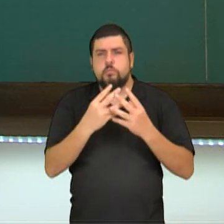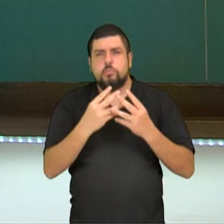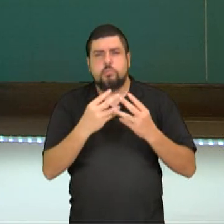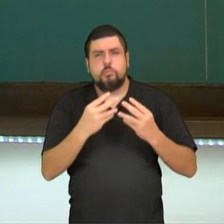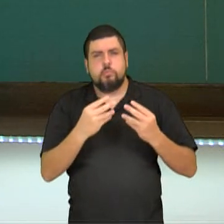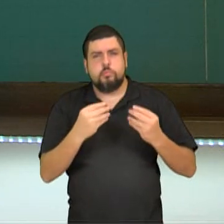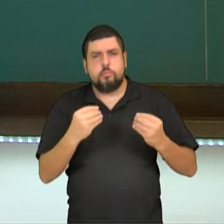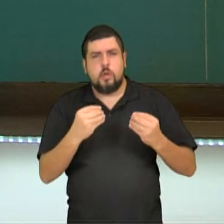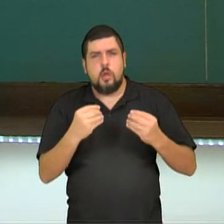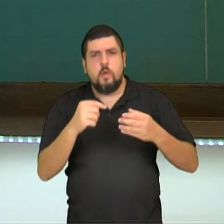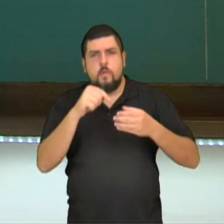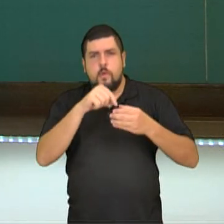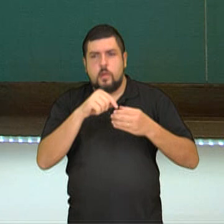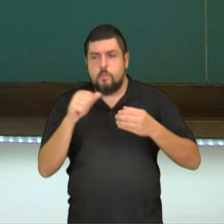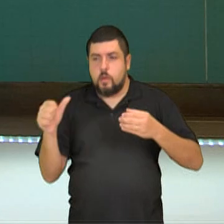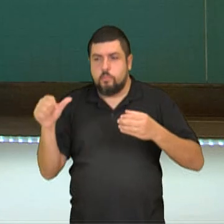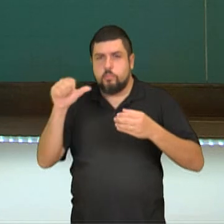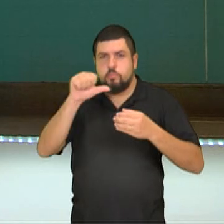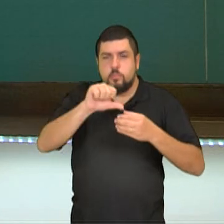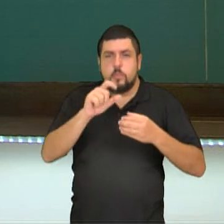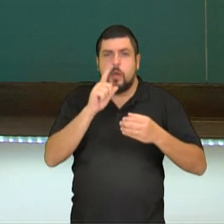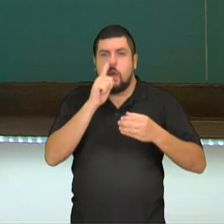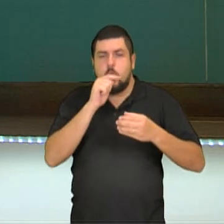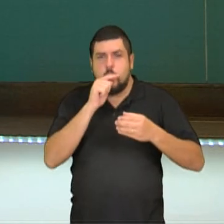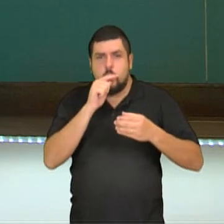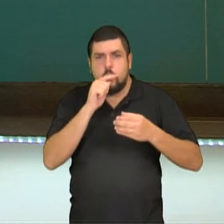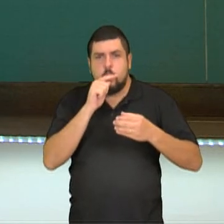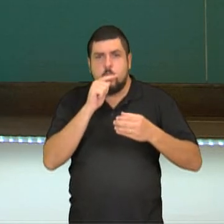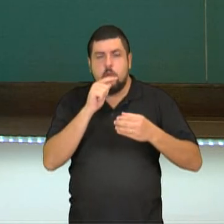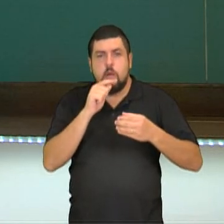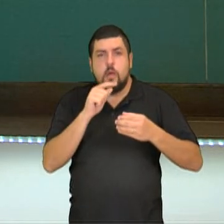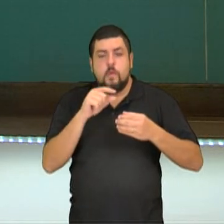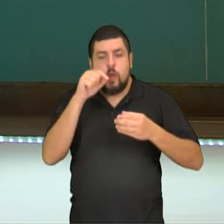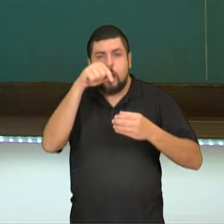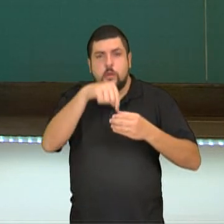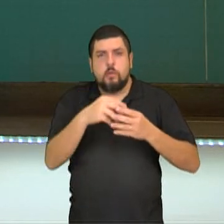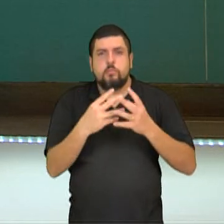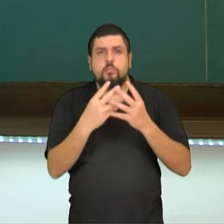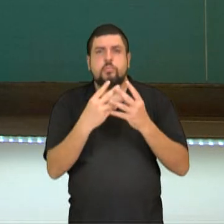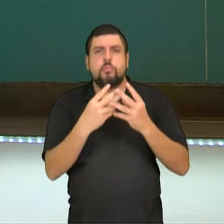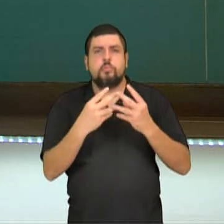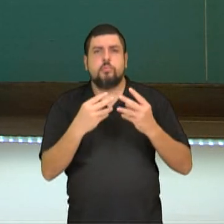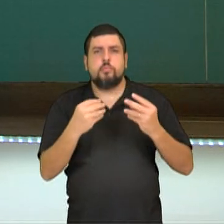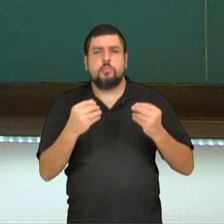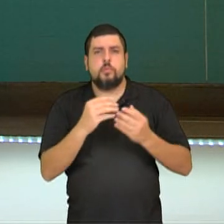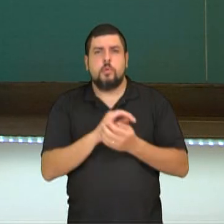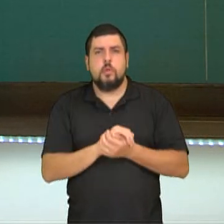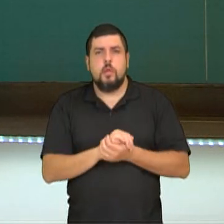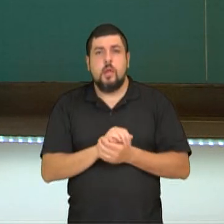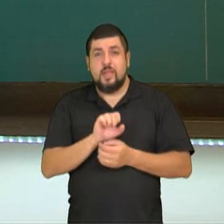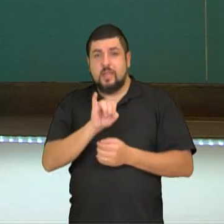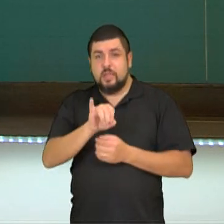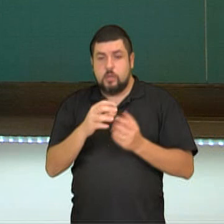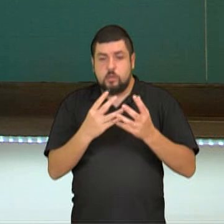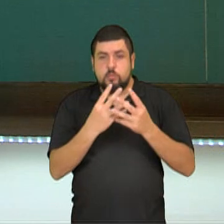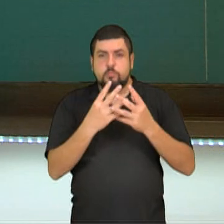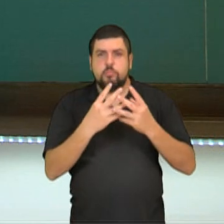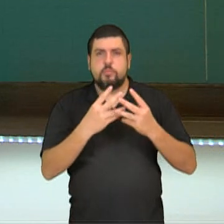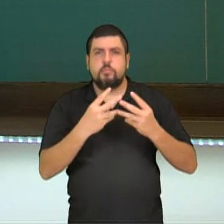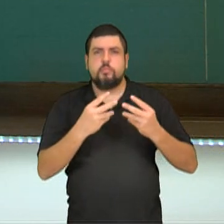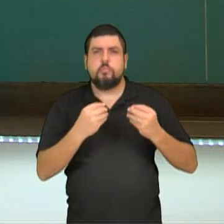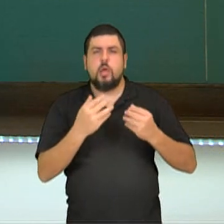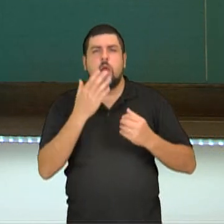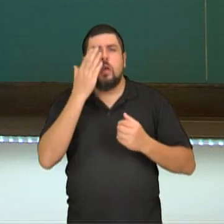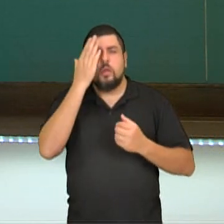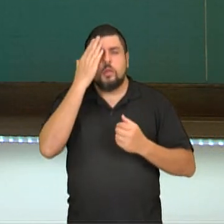30 gramas para 1 litro, adicionando mais 1 litro de água, eu estou diluindo. Quando eu diluo o suco em pó, a gente sabe que a cor